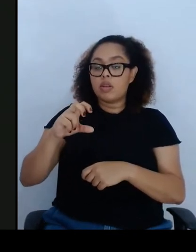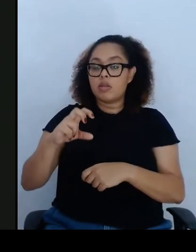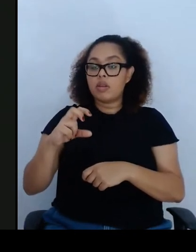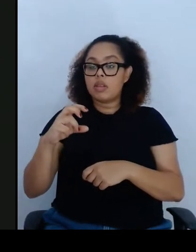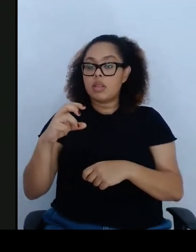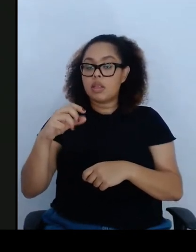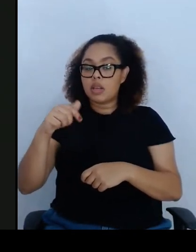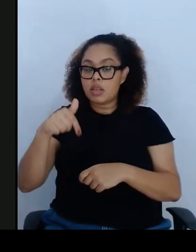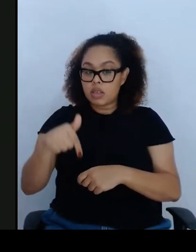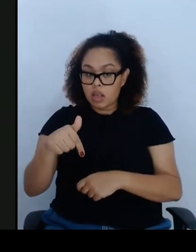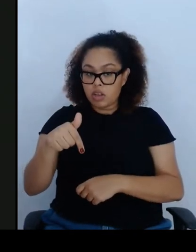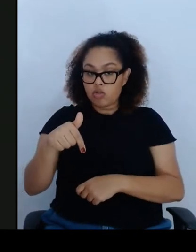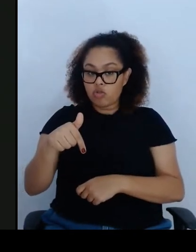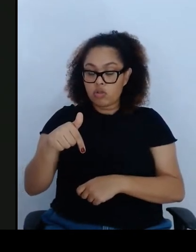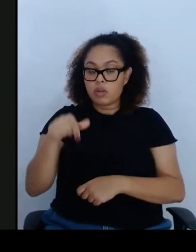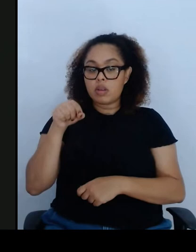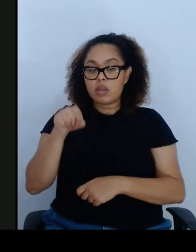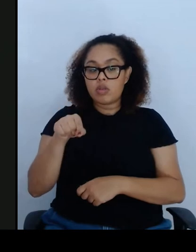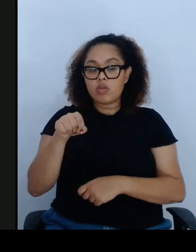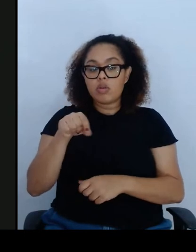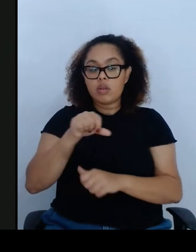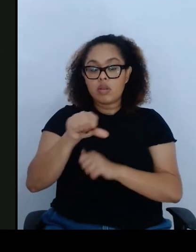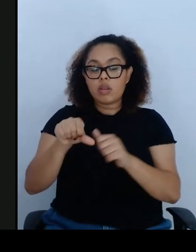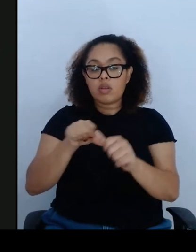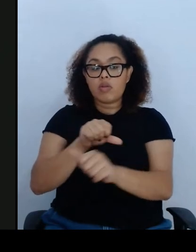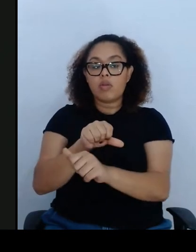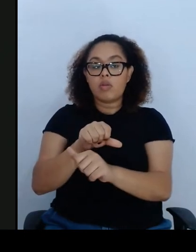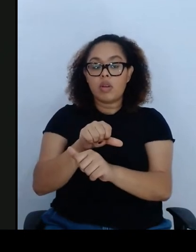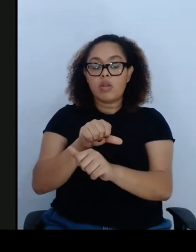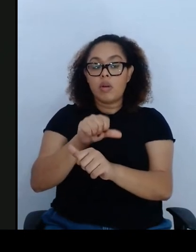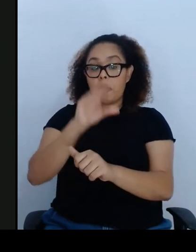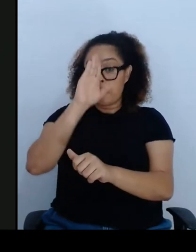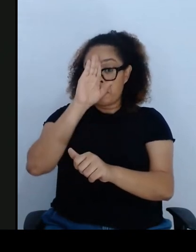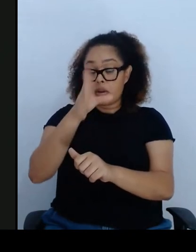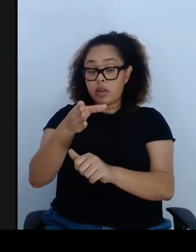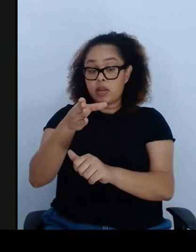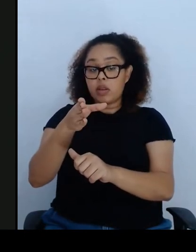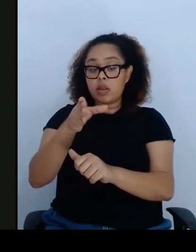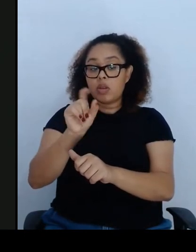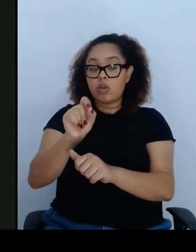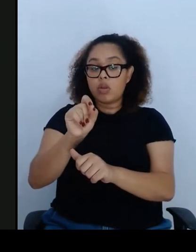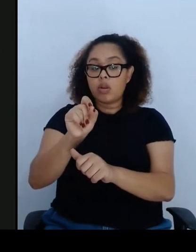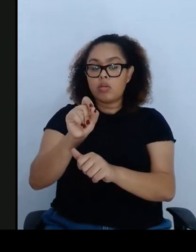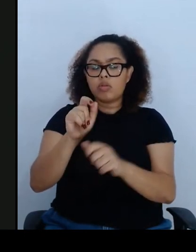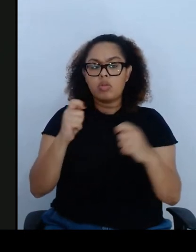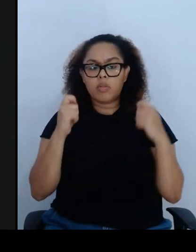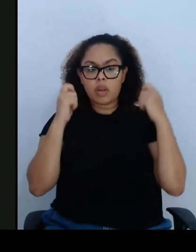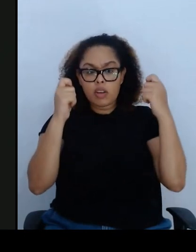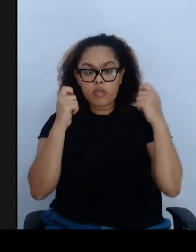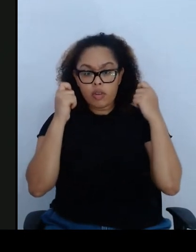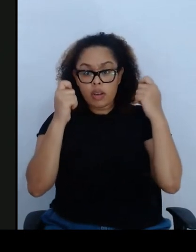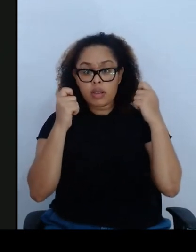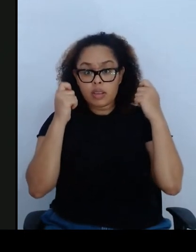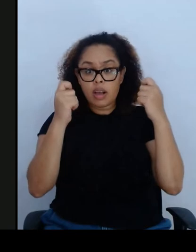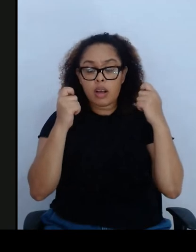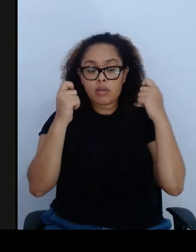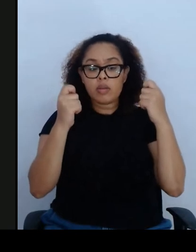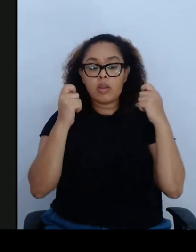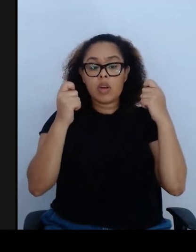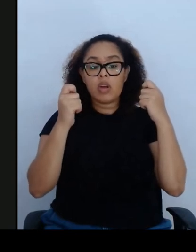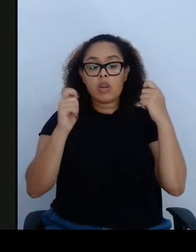isso se torna o Marco de reivindicação que acaba de fato levando